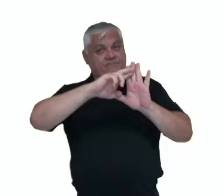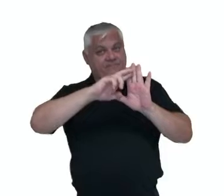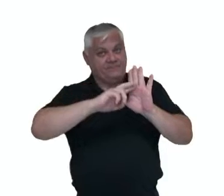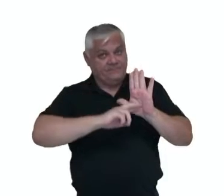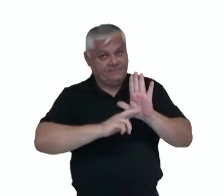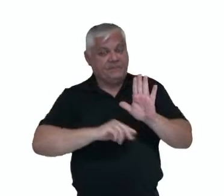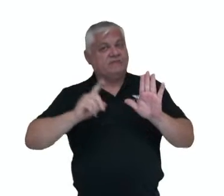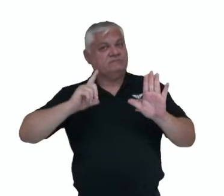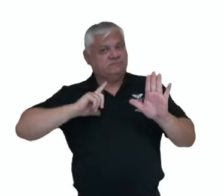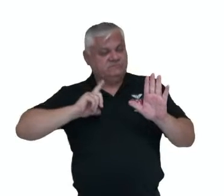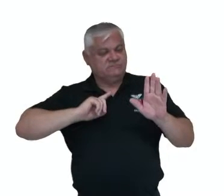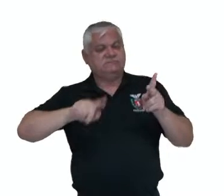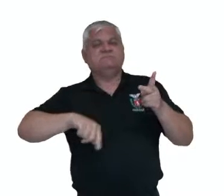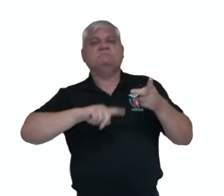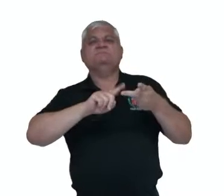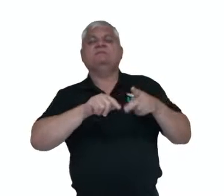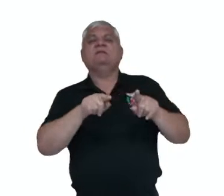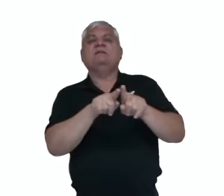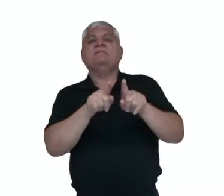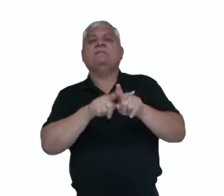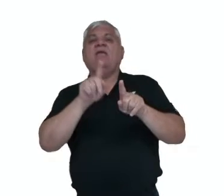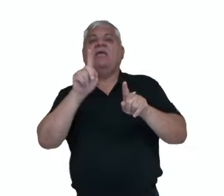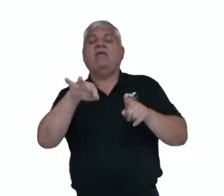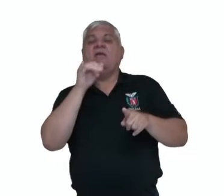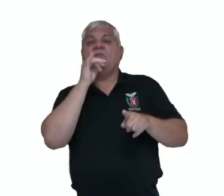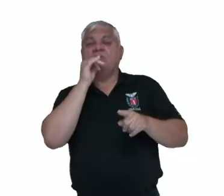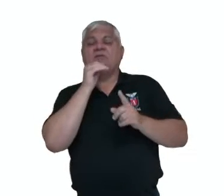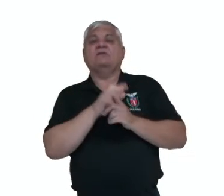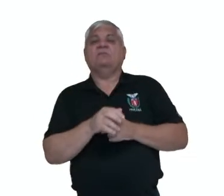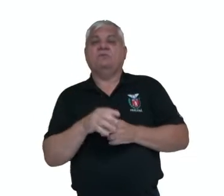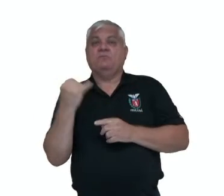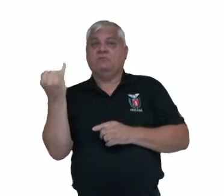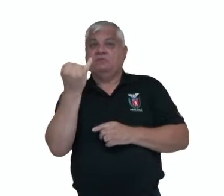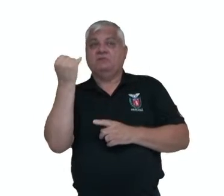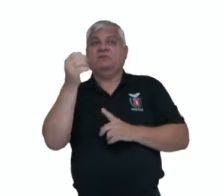padronizadas, se instaurou como um importante fenômeno sociocultural.